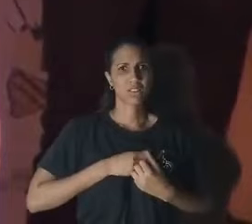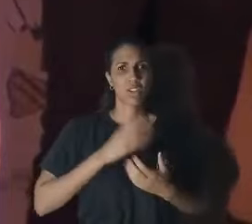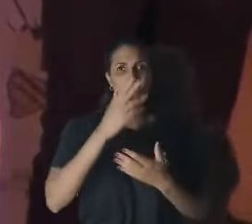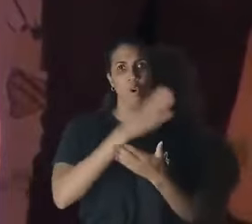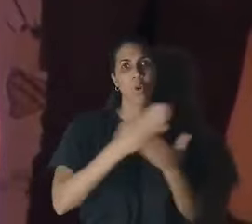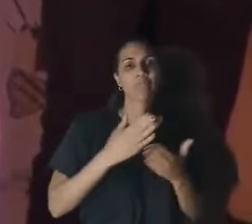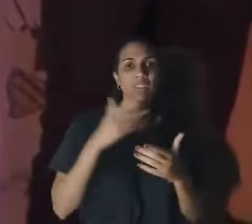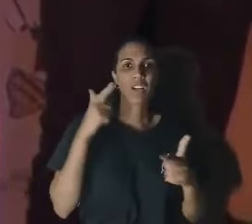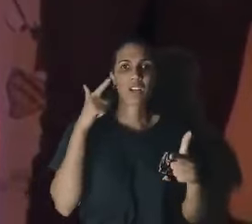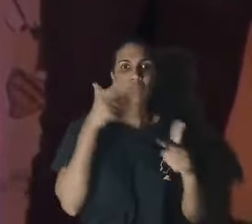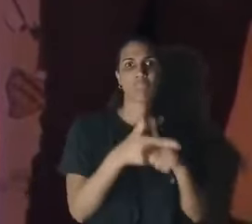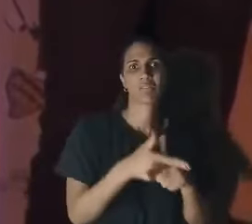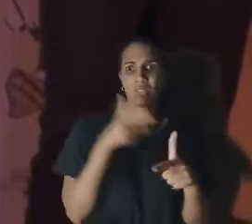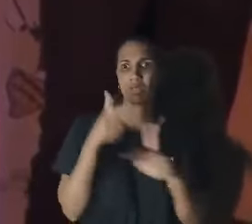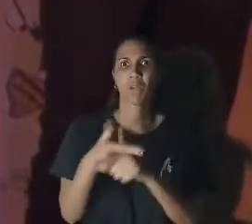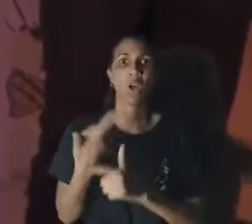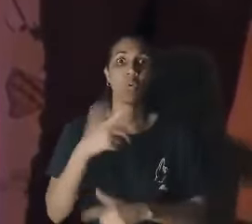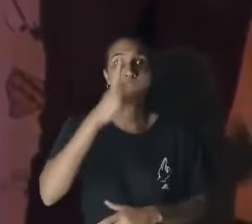diferente de mim.